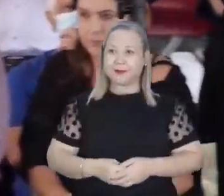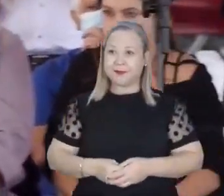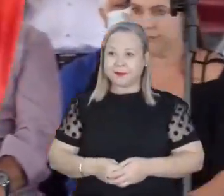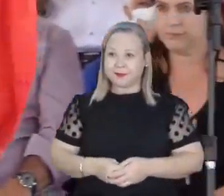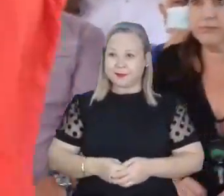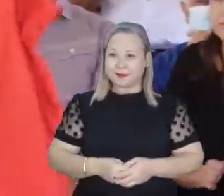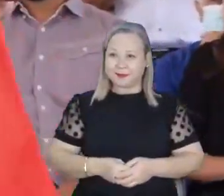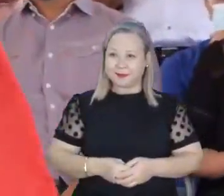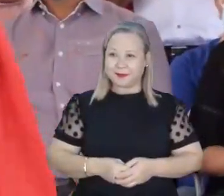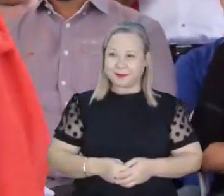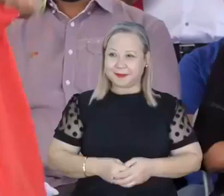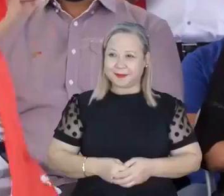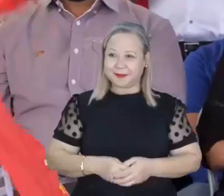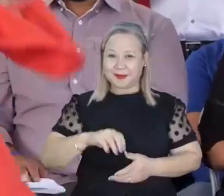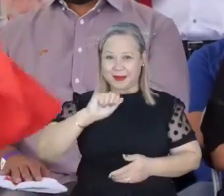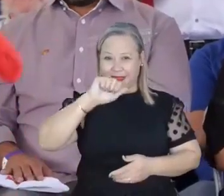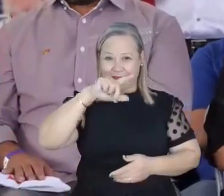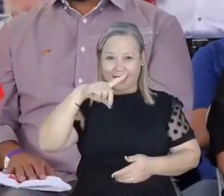Alda!